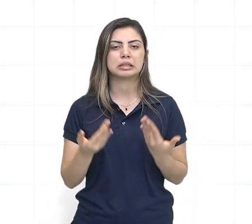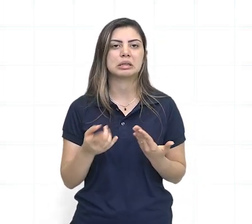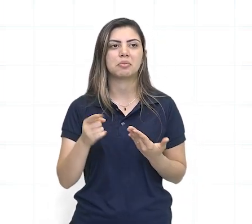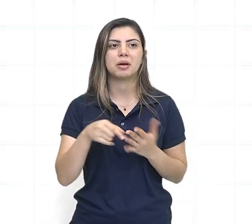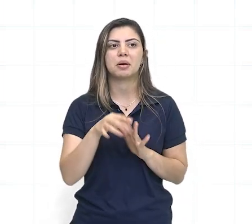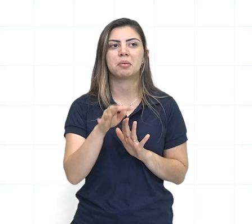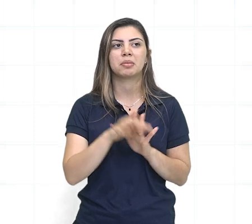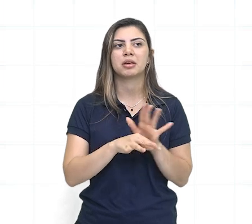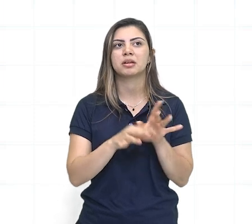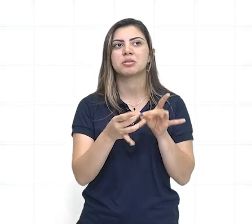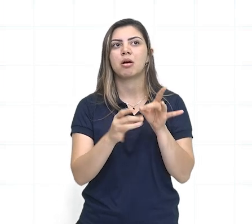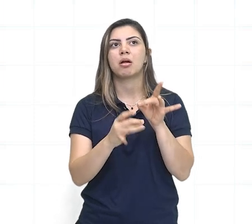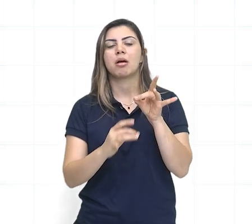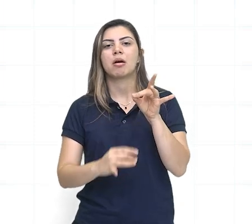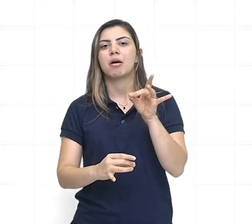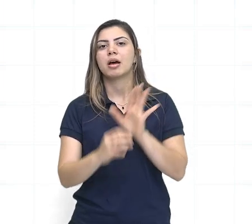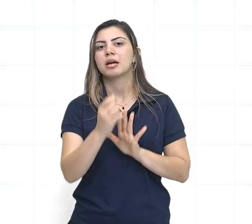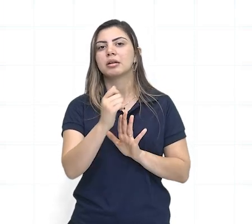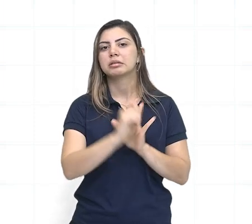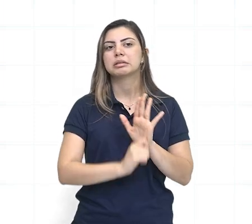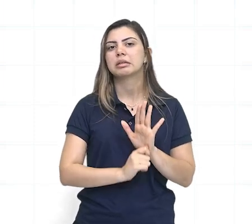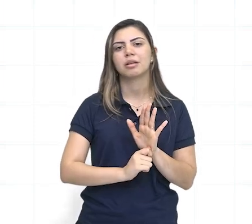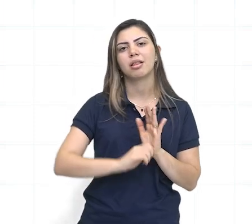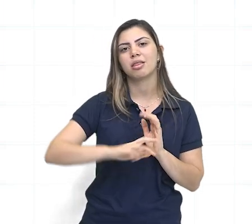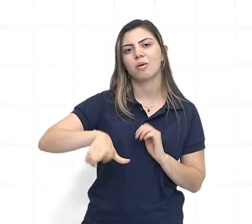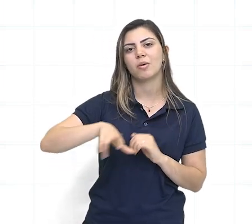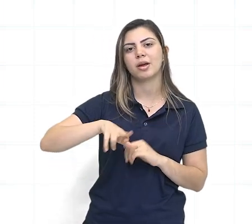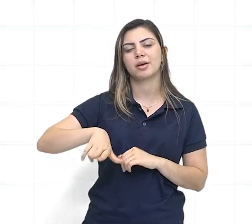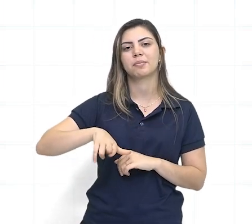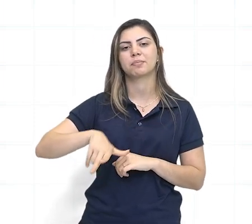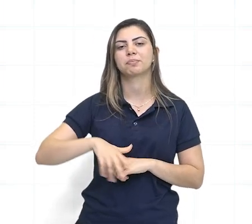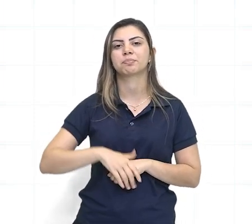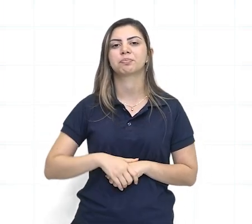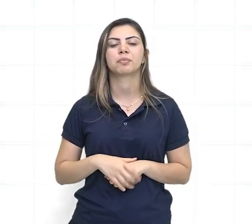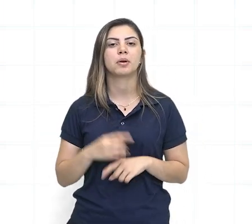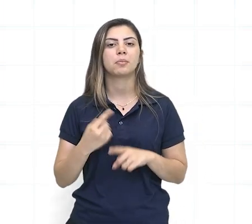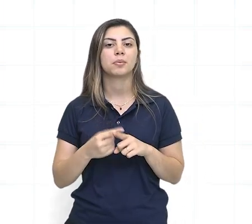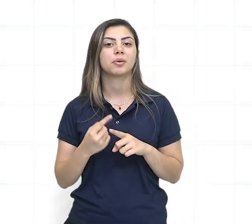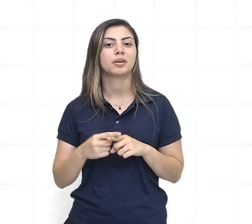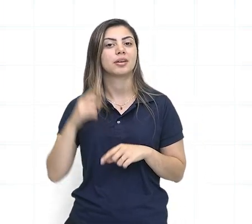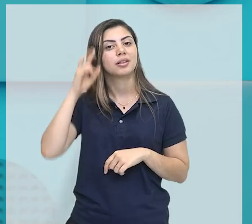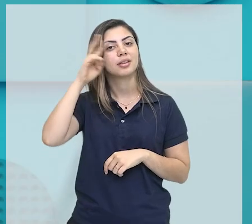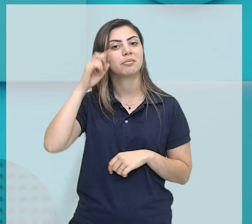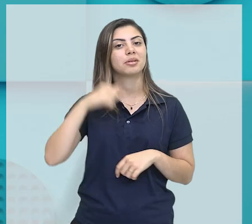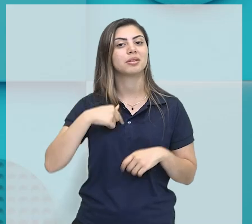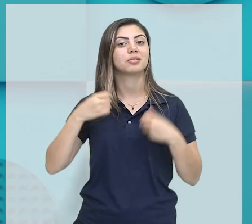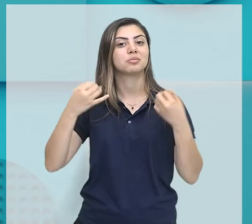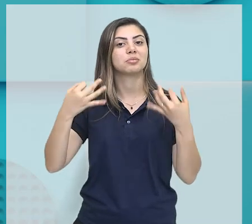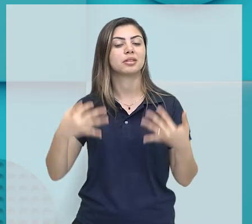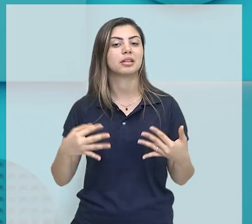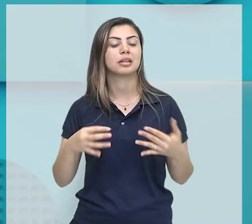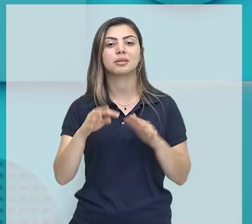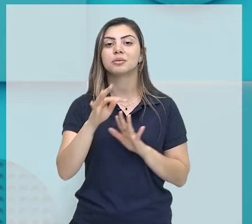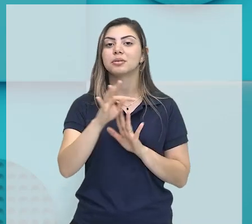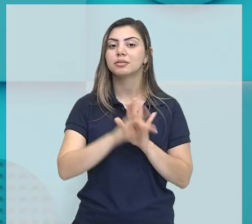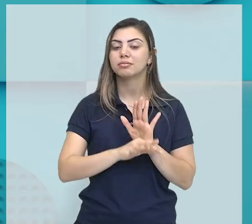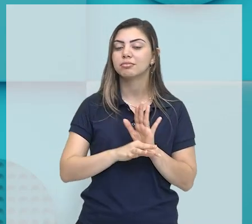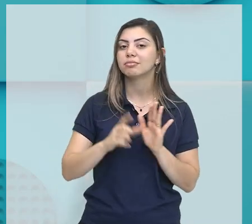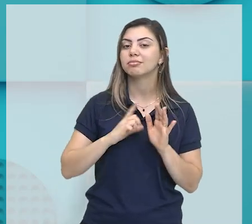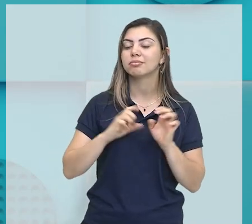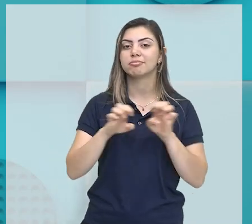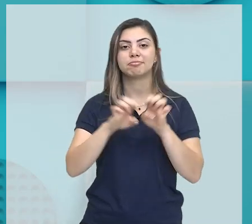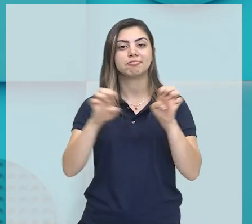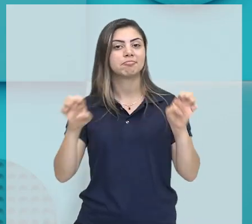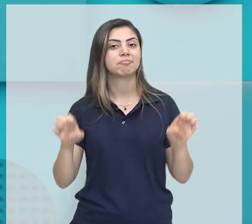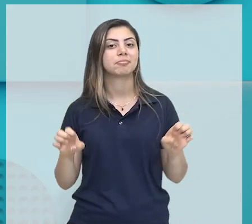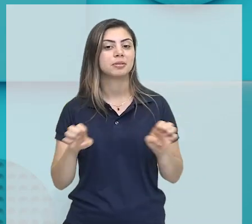é uma dissertação como um todo, né, porque, como eu já falei, o texto tem uma estrutura